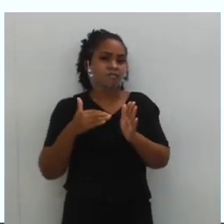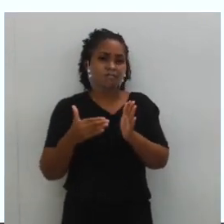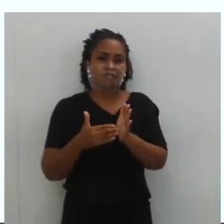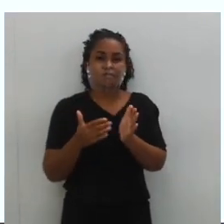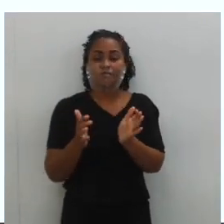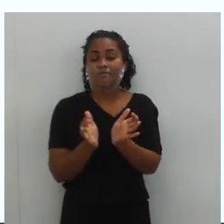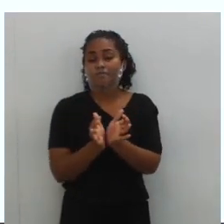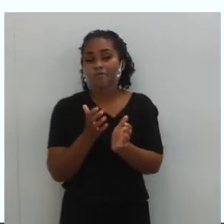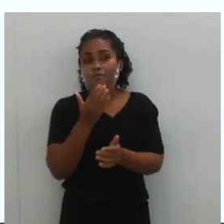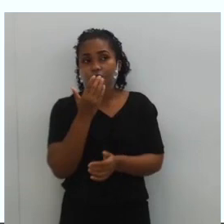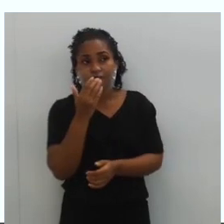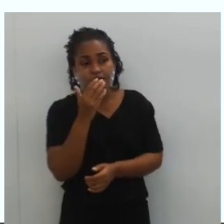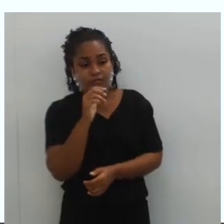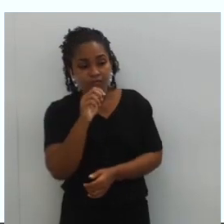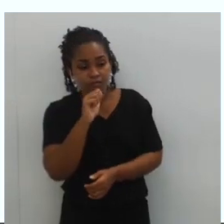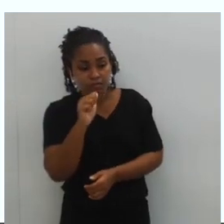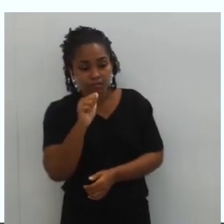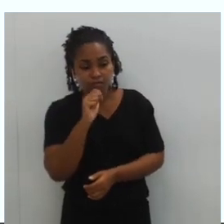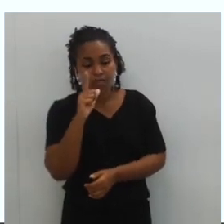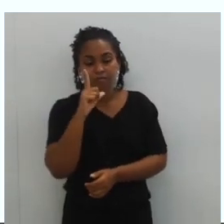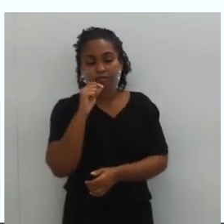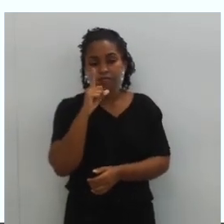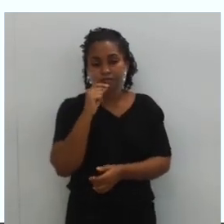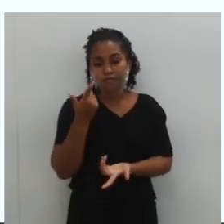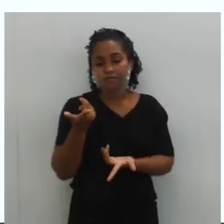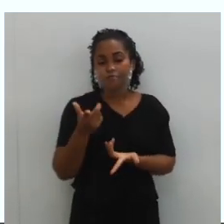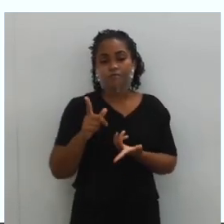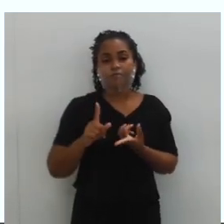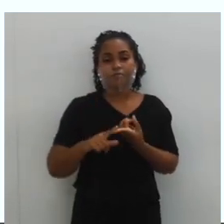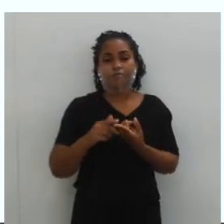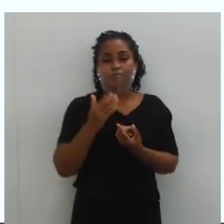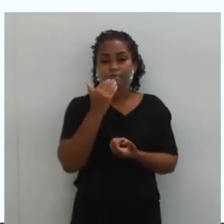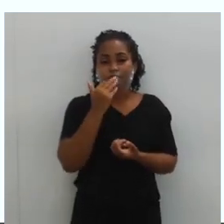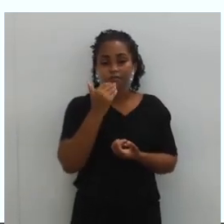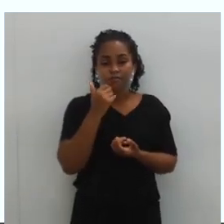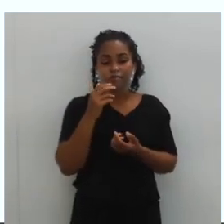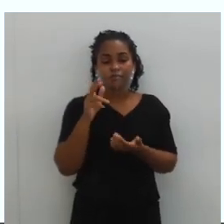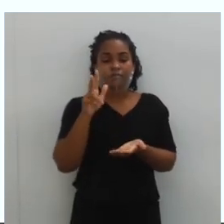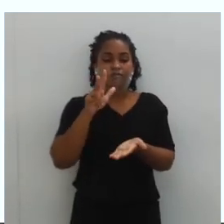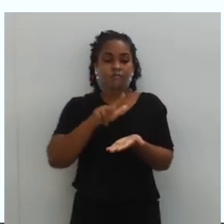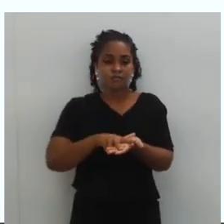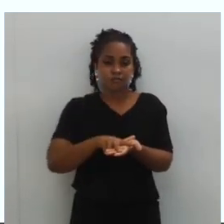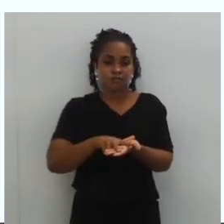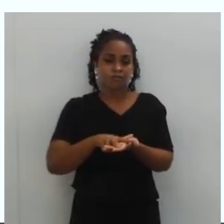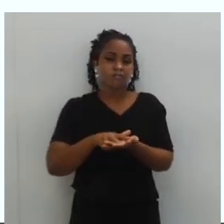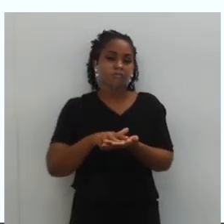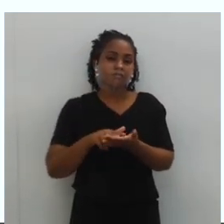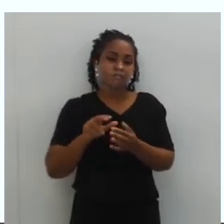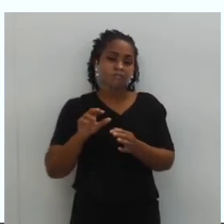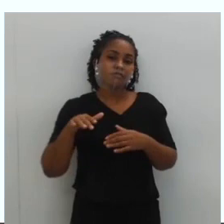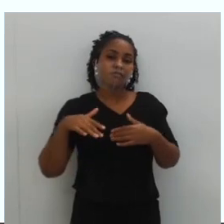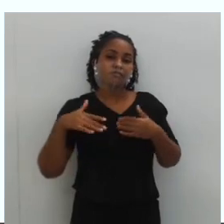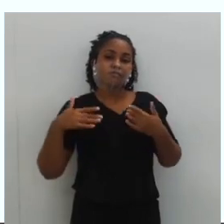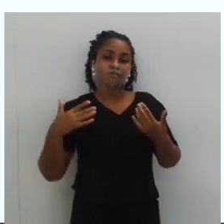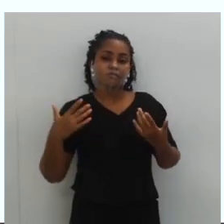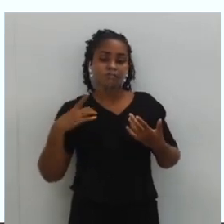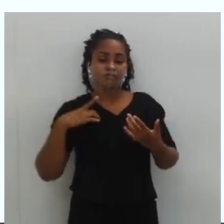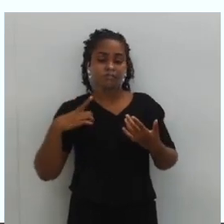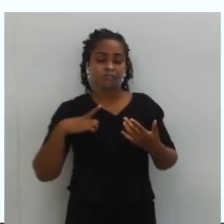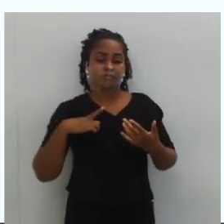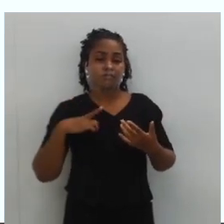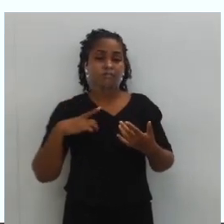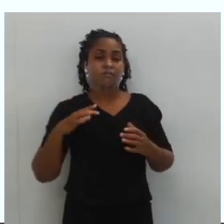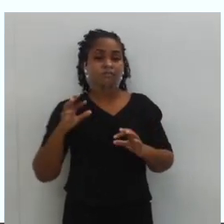água, precisam comer, né? Então precisam descansar em algum momento. Então a produção, né, o núcleo vai ser